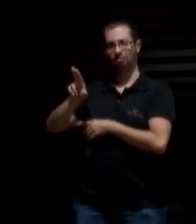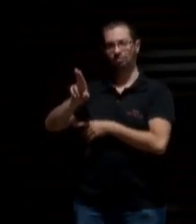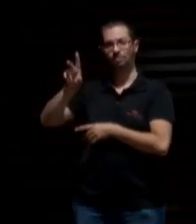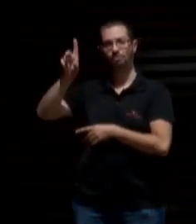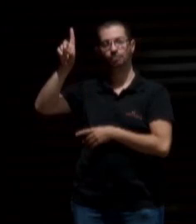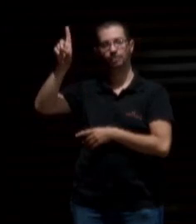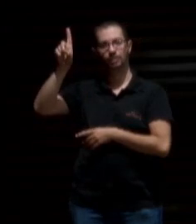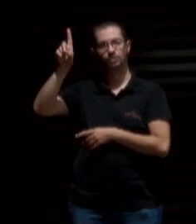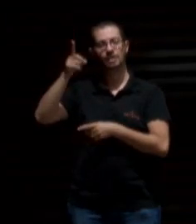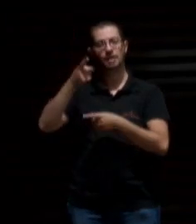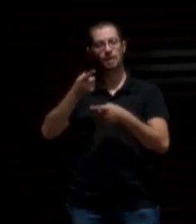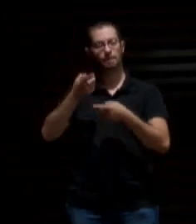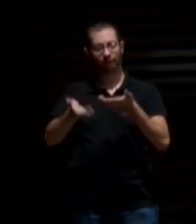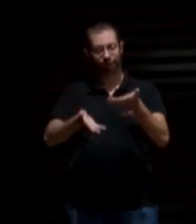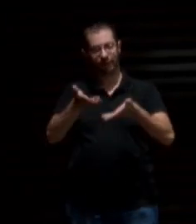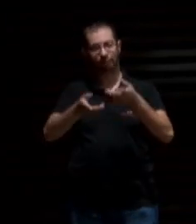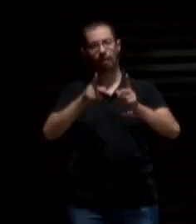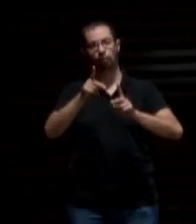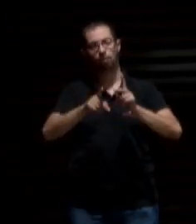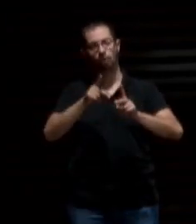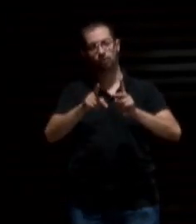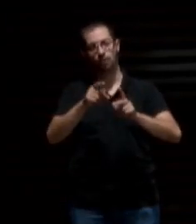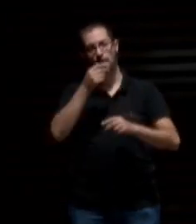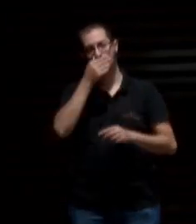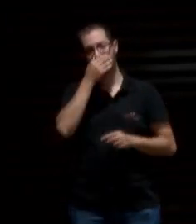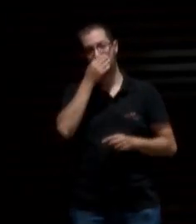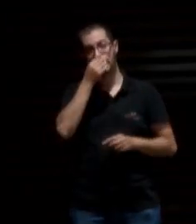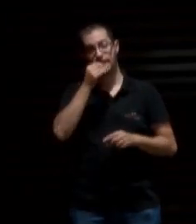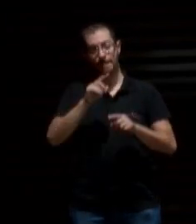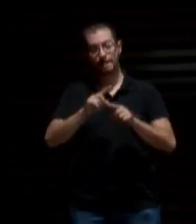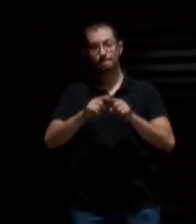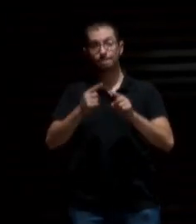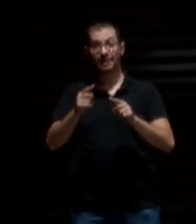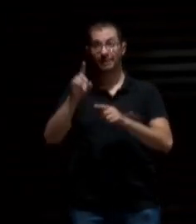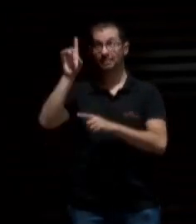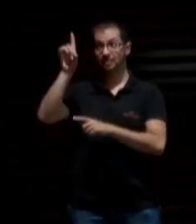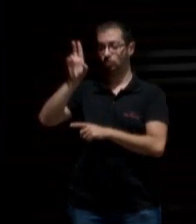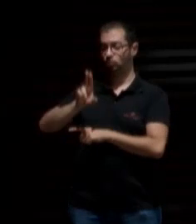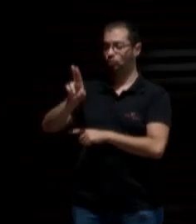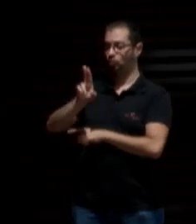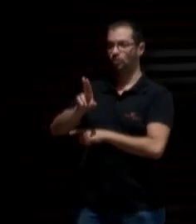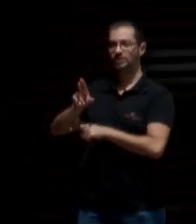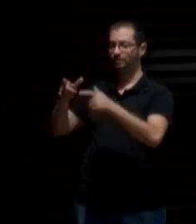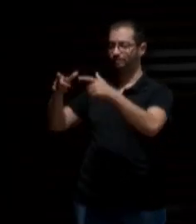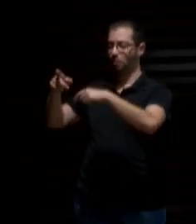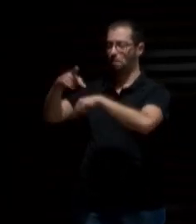para tratar com o seu povo. Mas é interessante que Deus, apesar de usar a Síria como instrumento, Deus fala assim, ai dela.